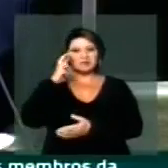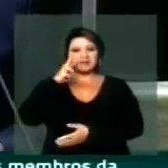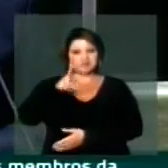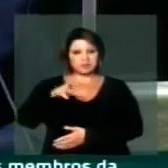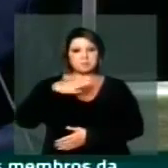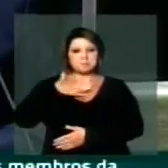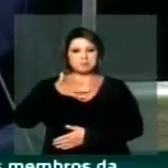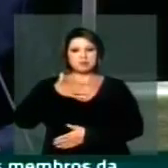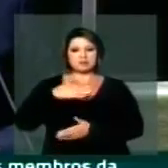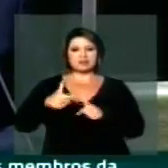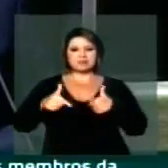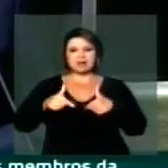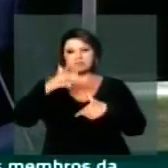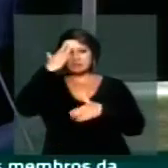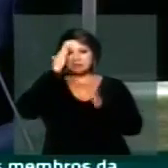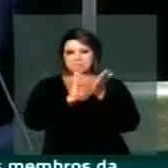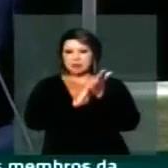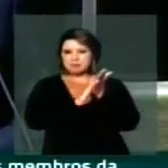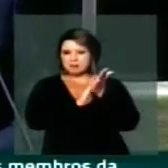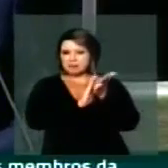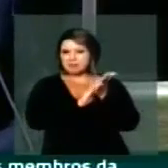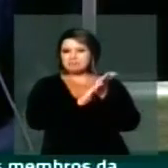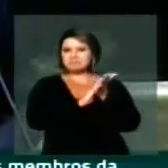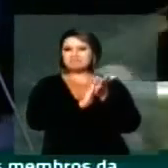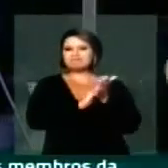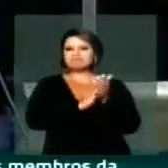pé pelo plenário.